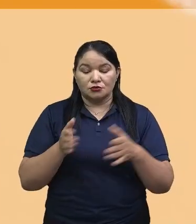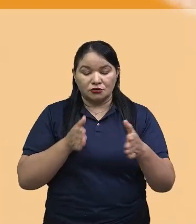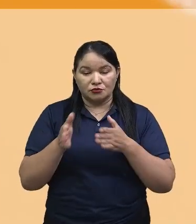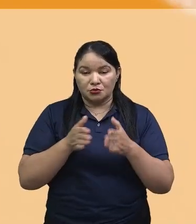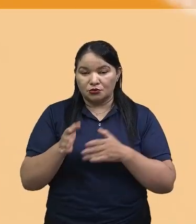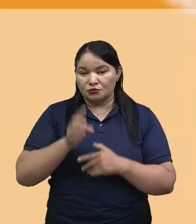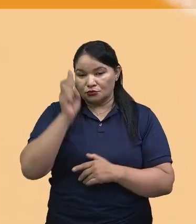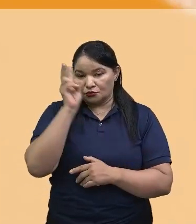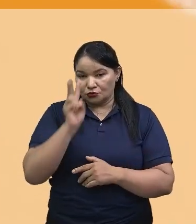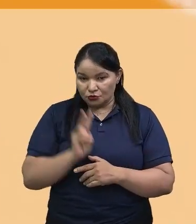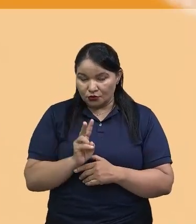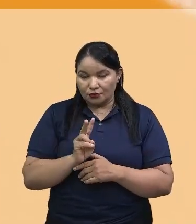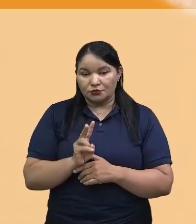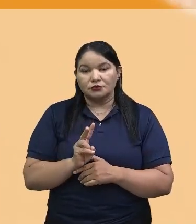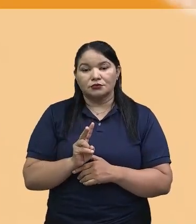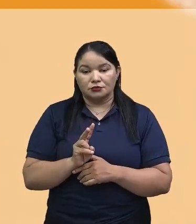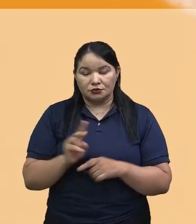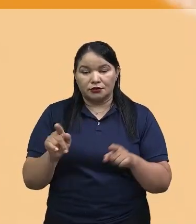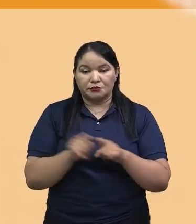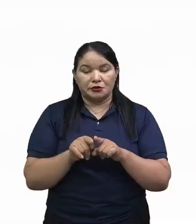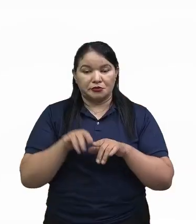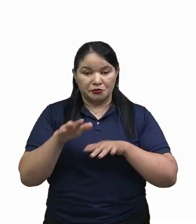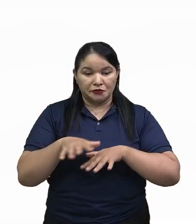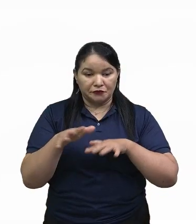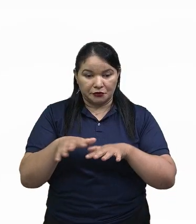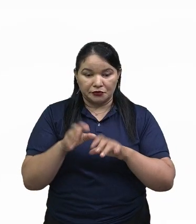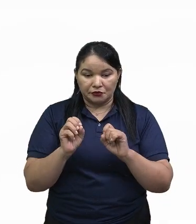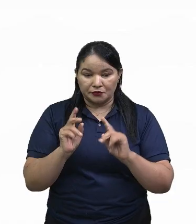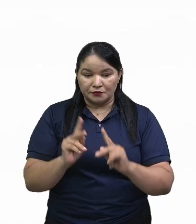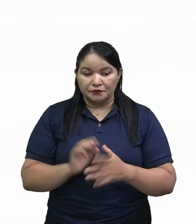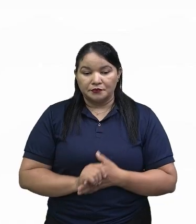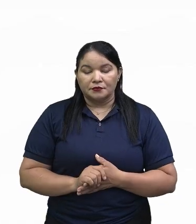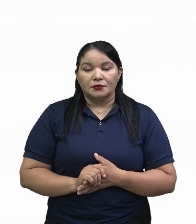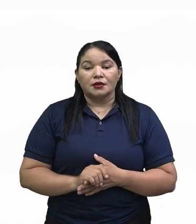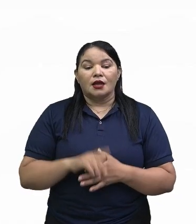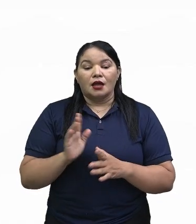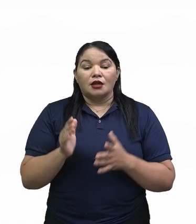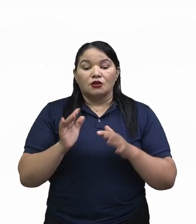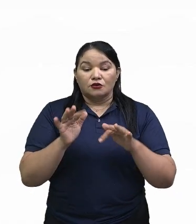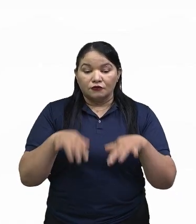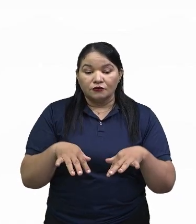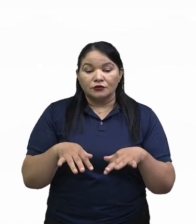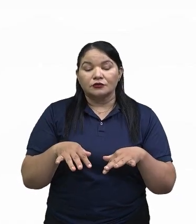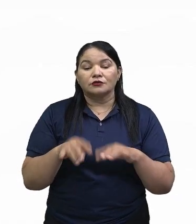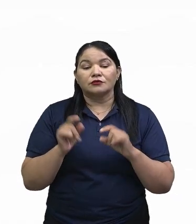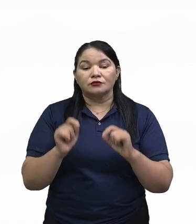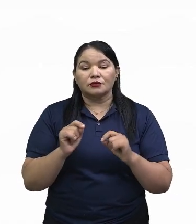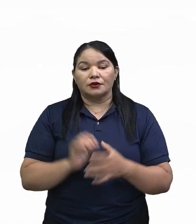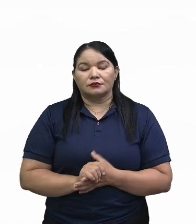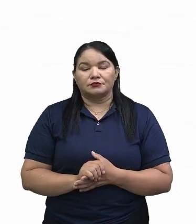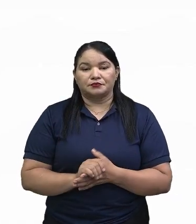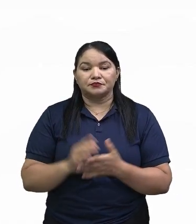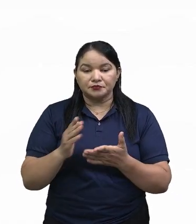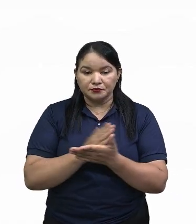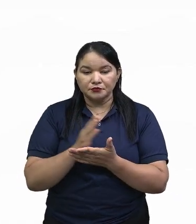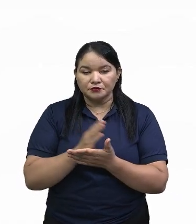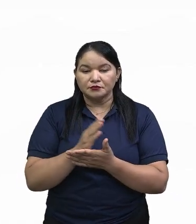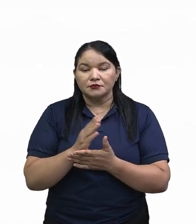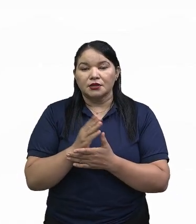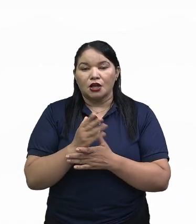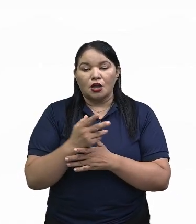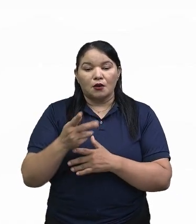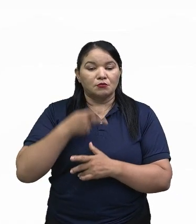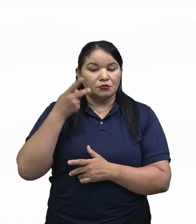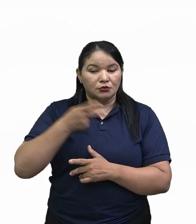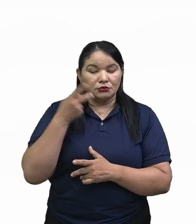histórica, tá, desse movimento, que teve por fim, tá, políticas de repressão